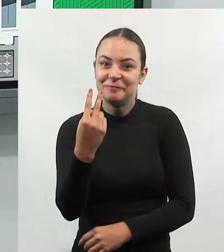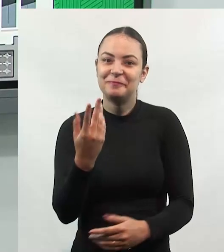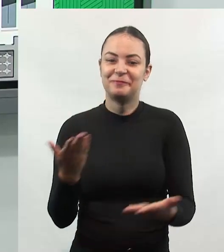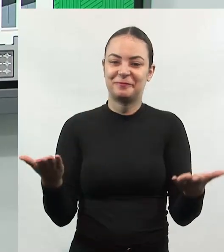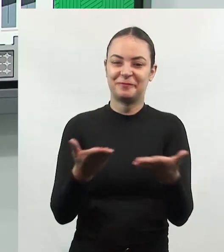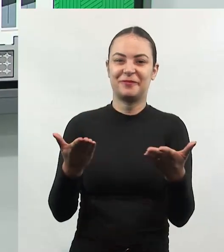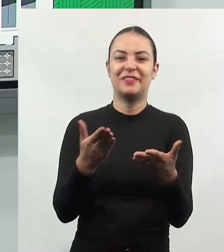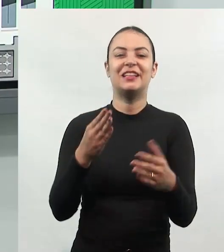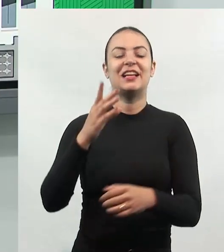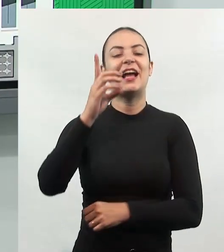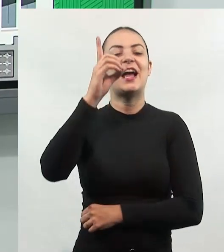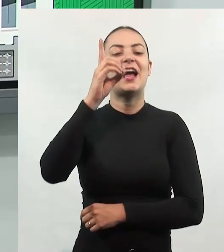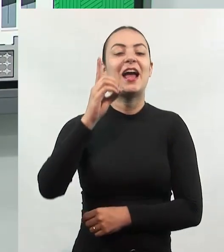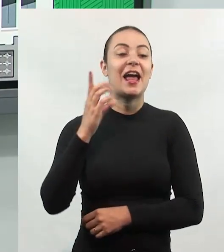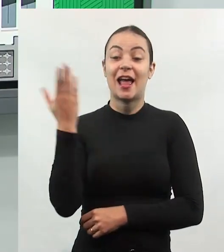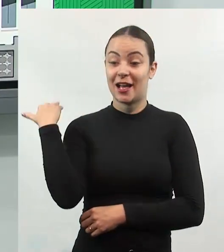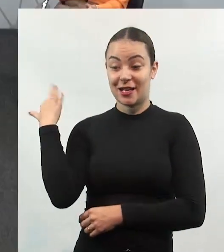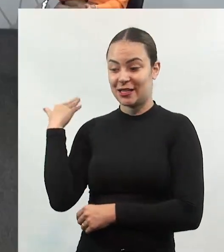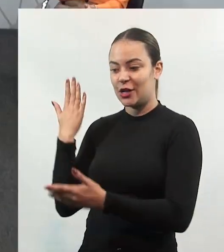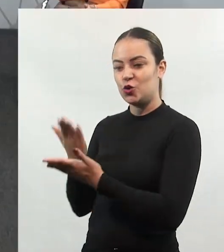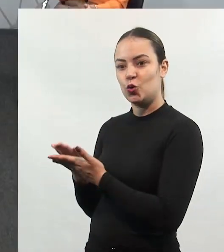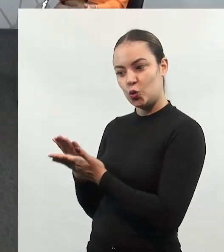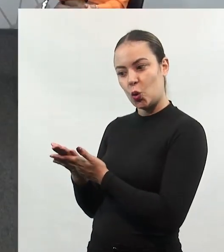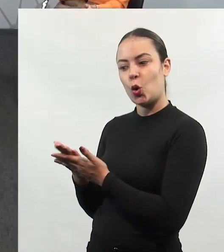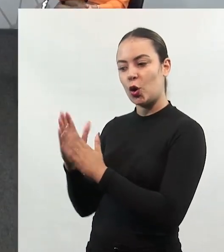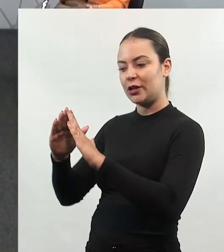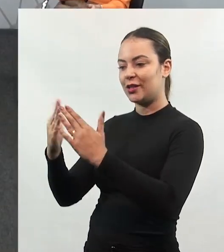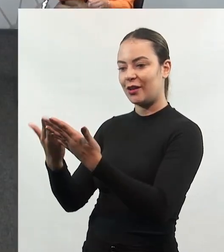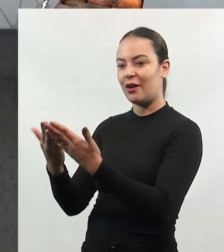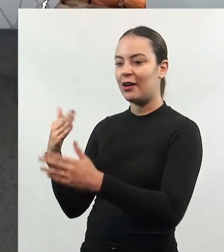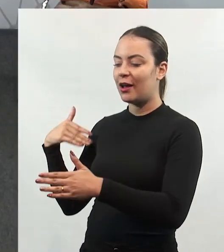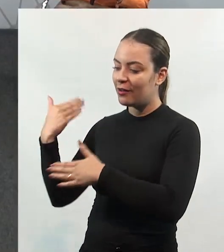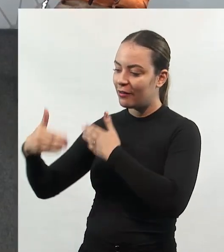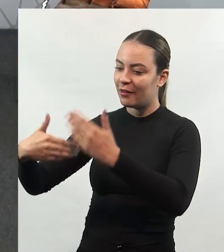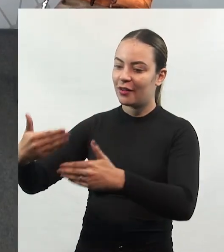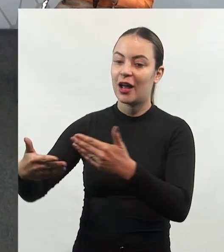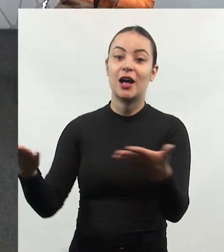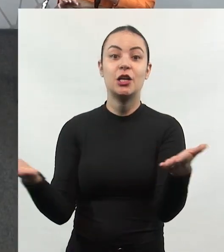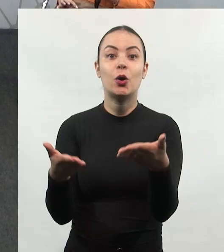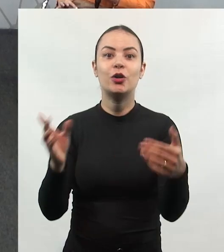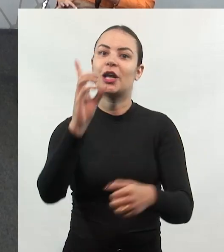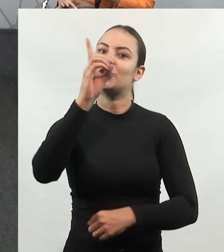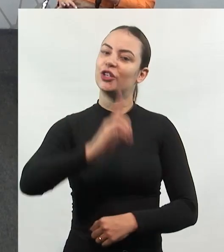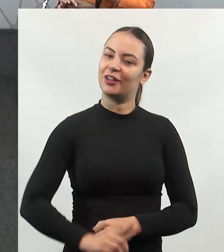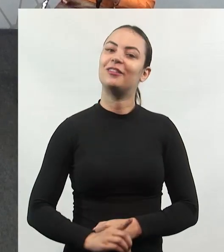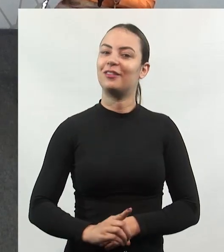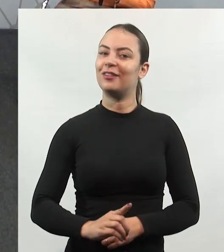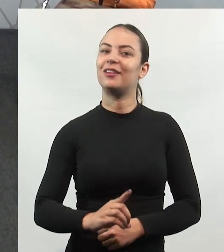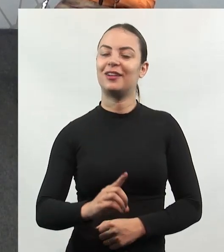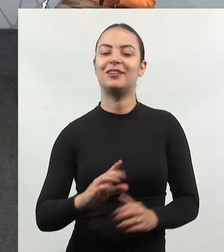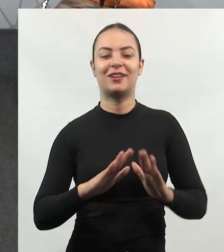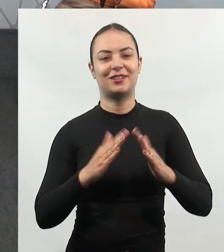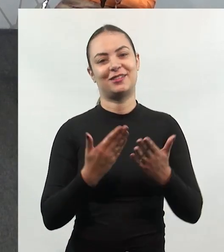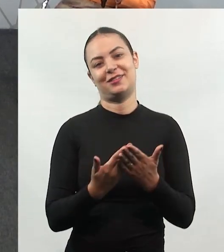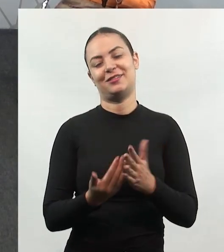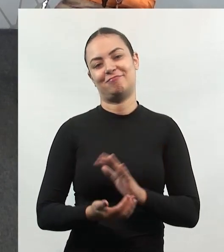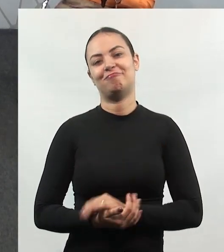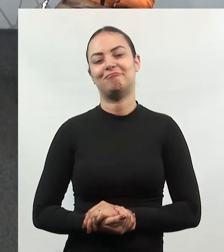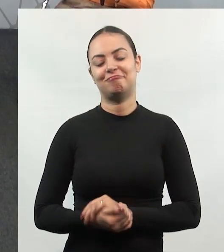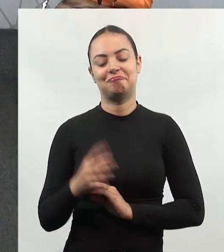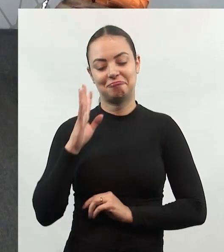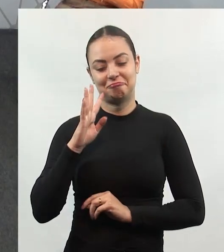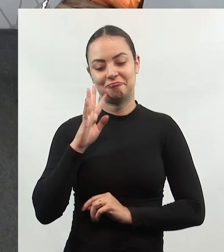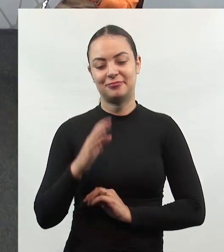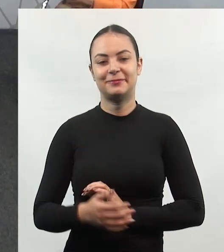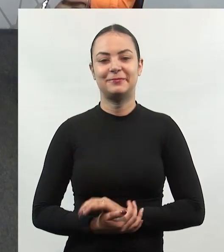tantos detalhes é algo muito significativo. A Elita Cavalcante falando, 2 fofos, o Sábio e o Serginho. Realmente eles são